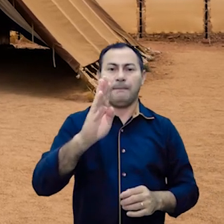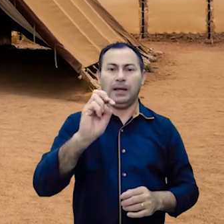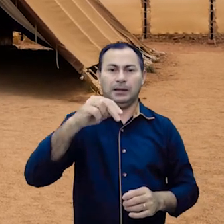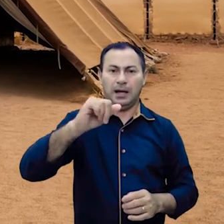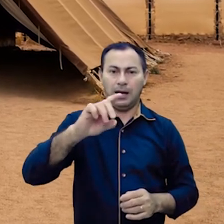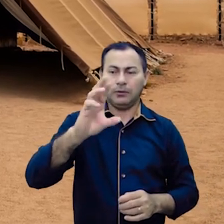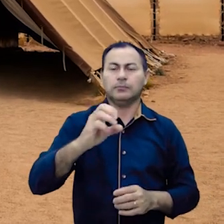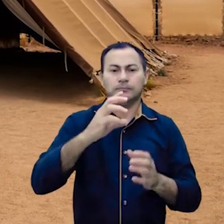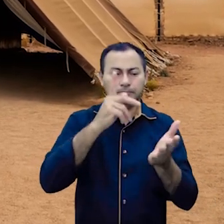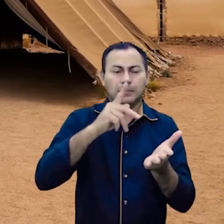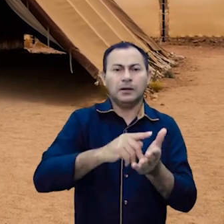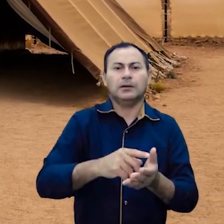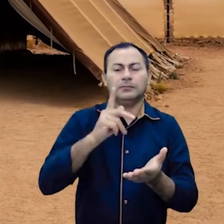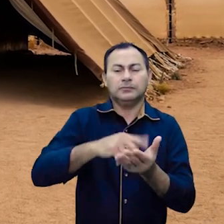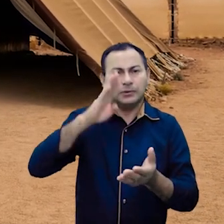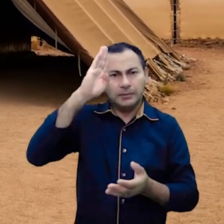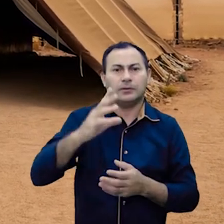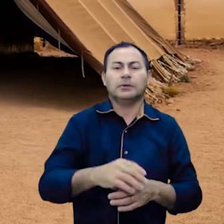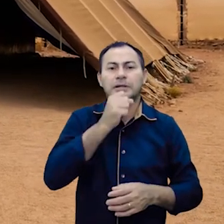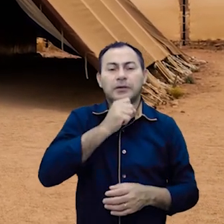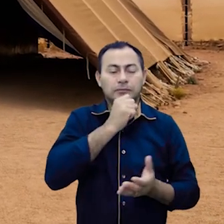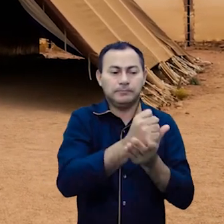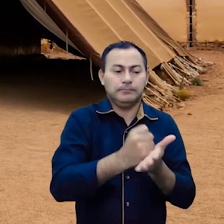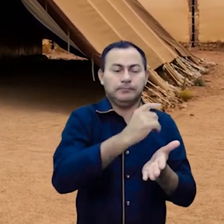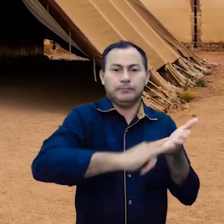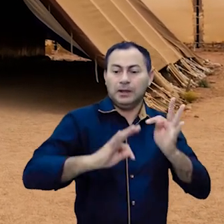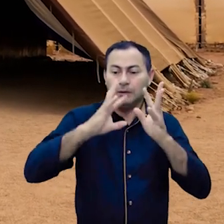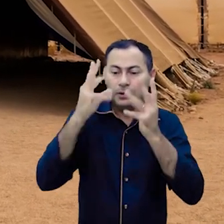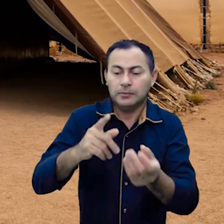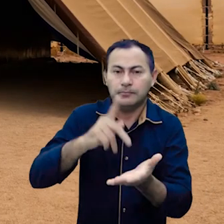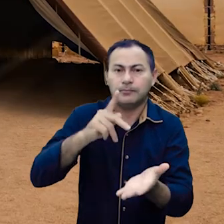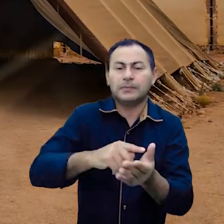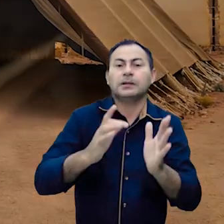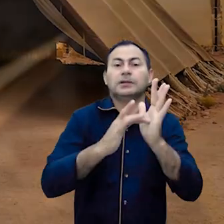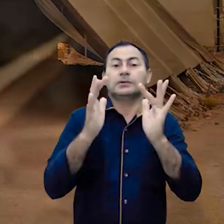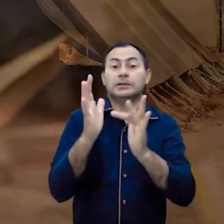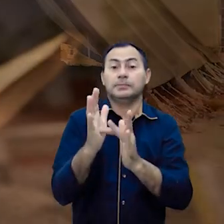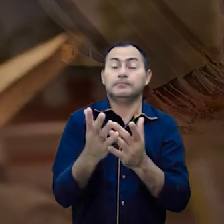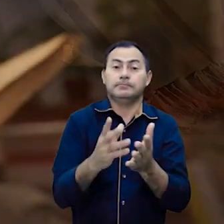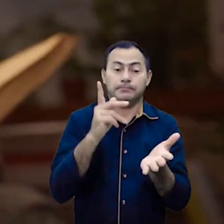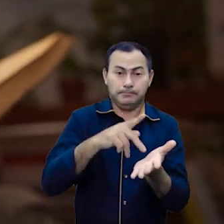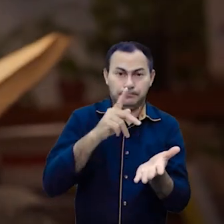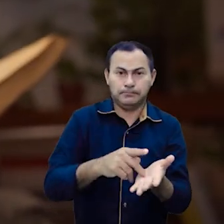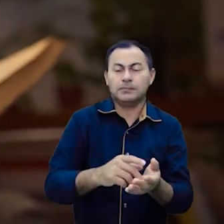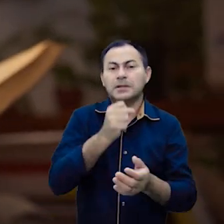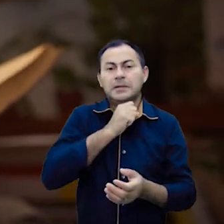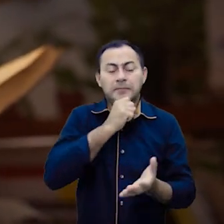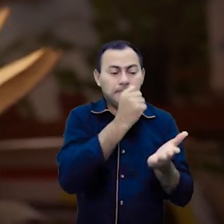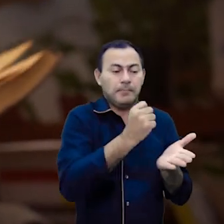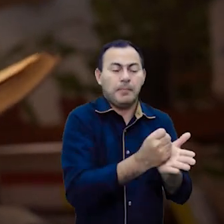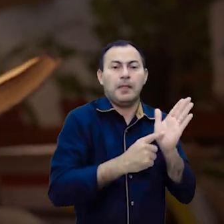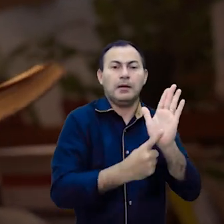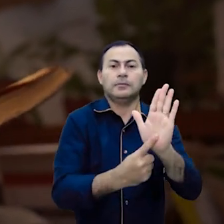ensinamento é uma verdade fundamental no antigo testamento o Novo Testamento aplica toda essa verdade para Jesus Cristo na verdade